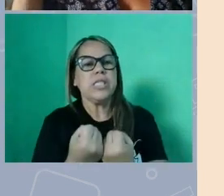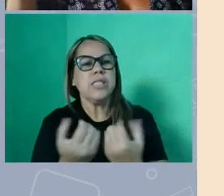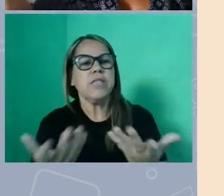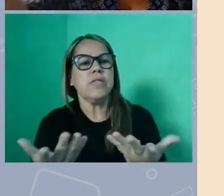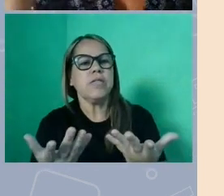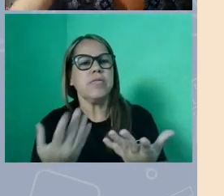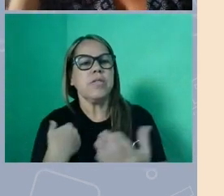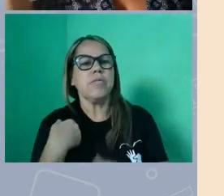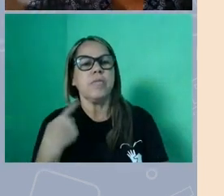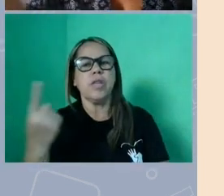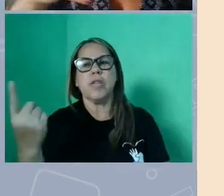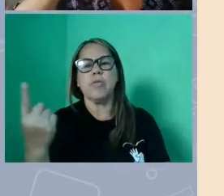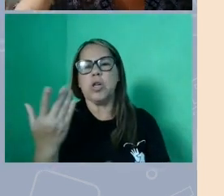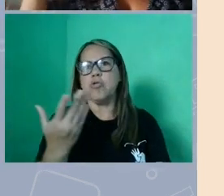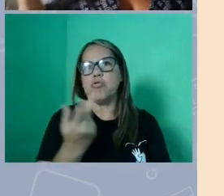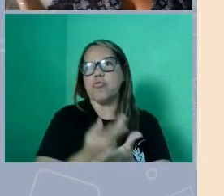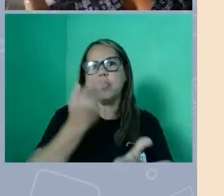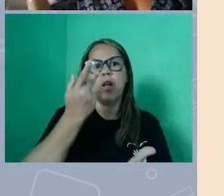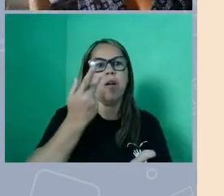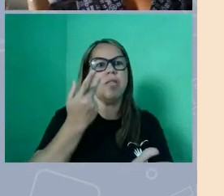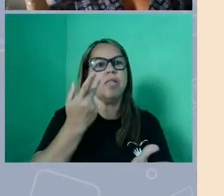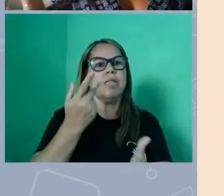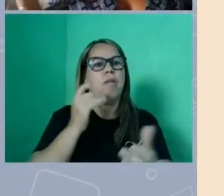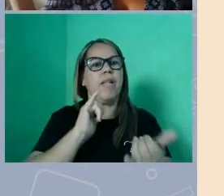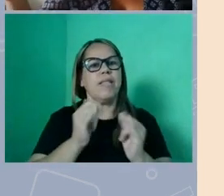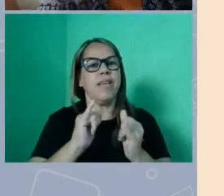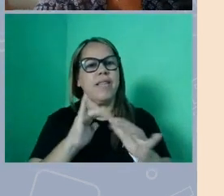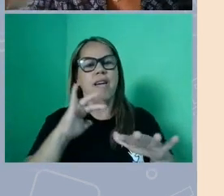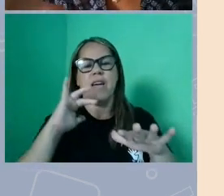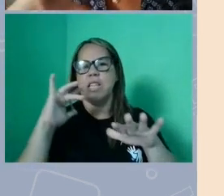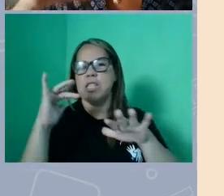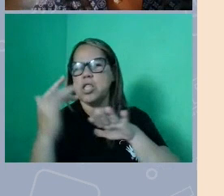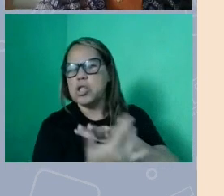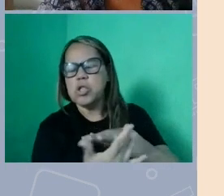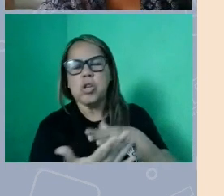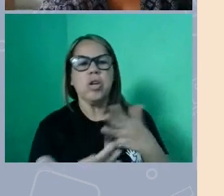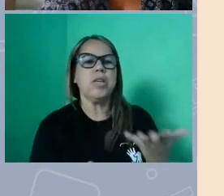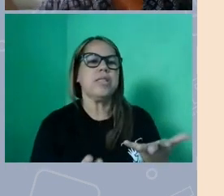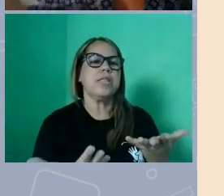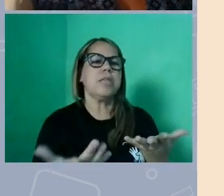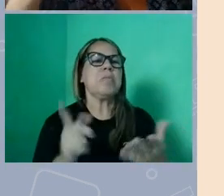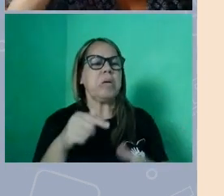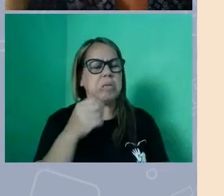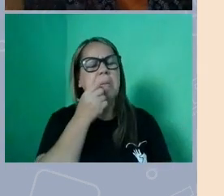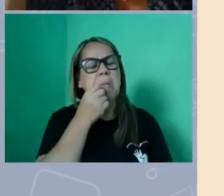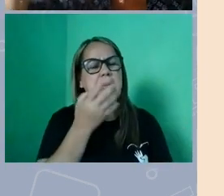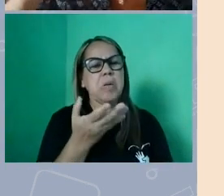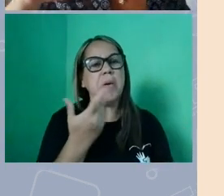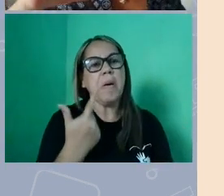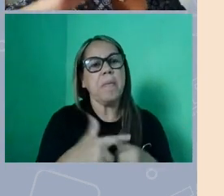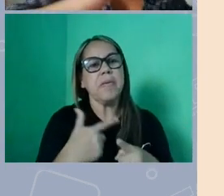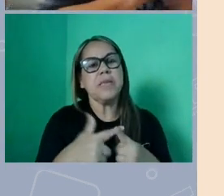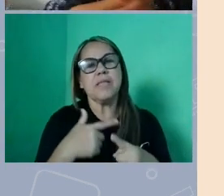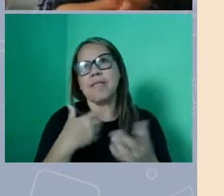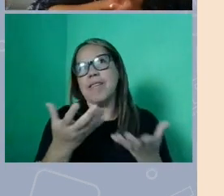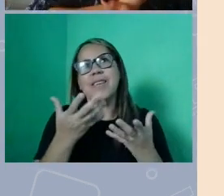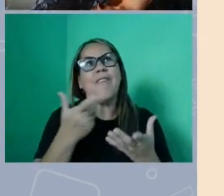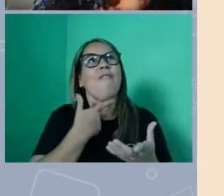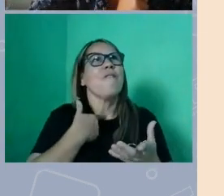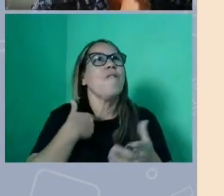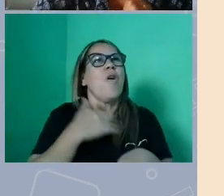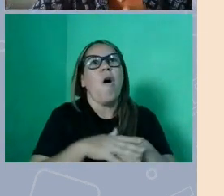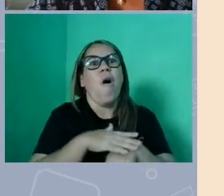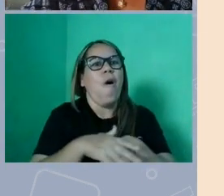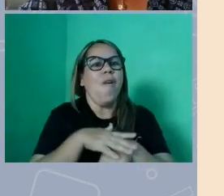chegada da internet as redes sociais né essa questão é muito interessante eu queria conversar muito sobre ela mas a gente